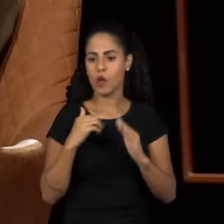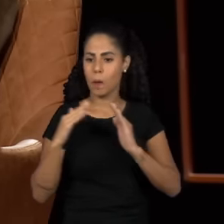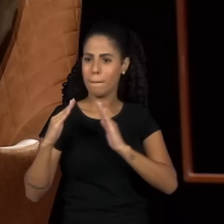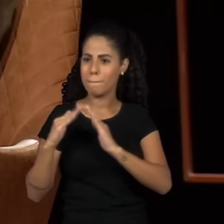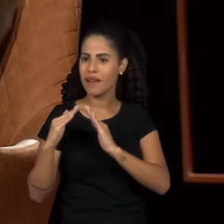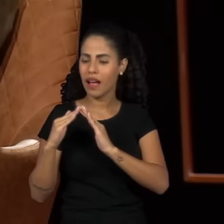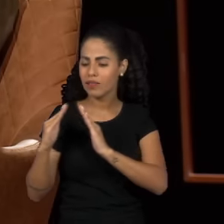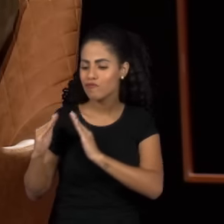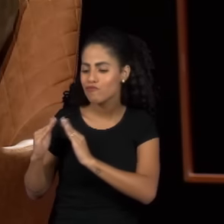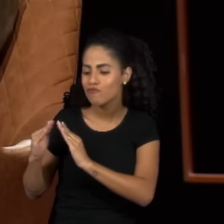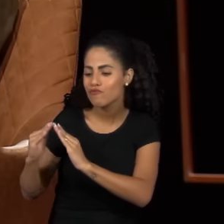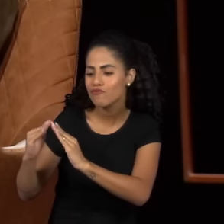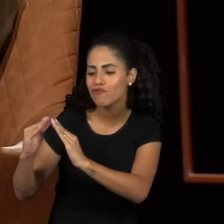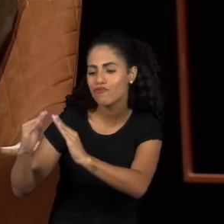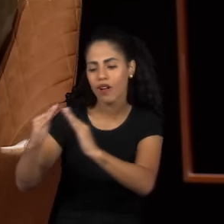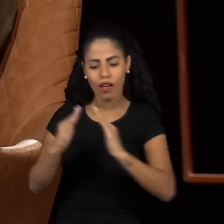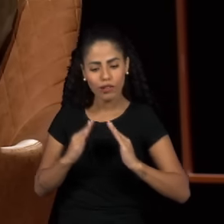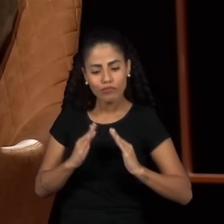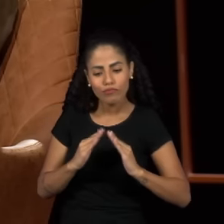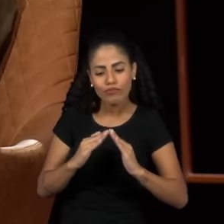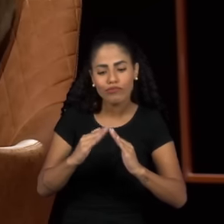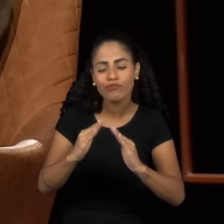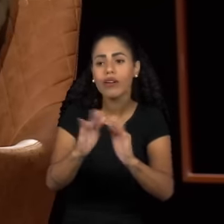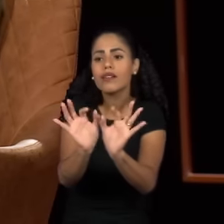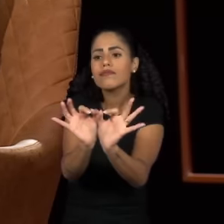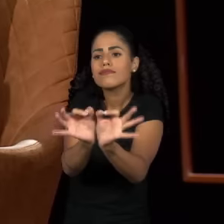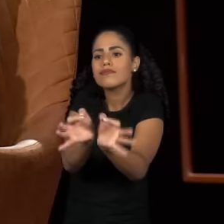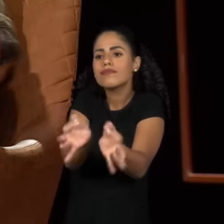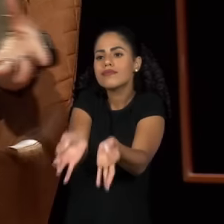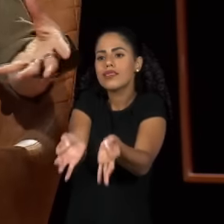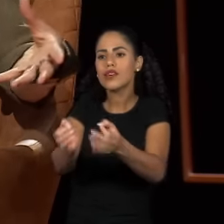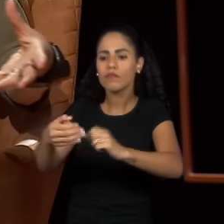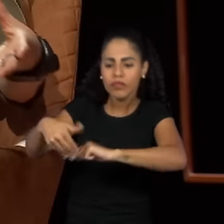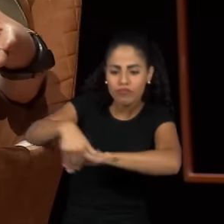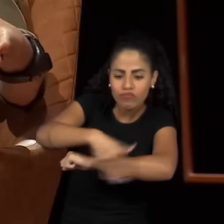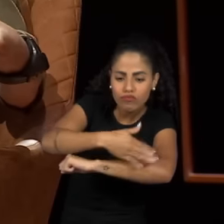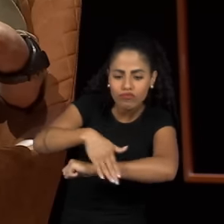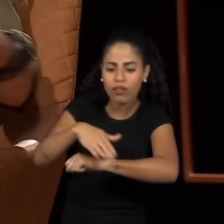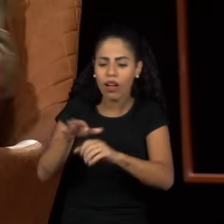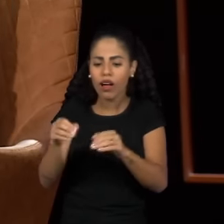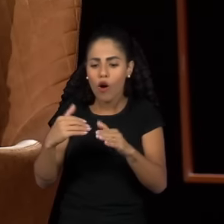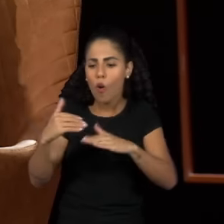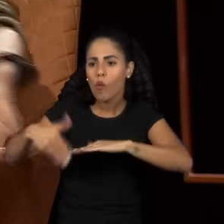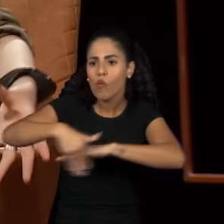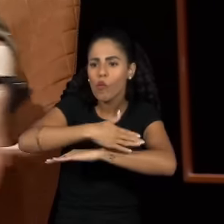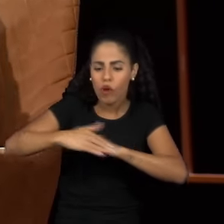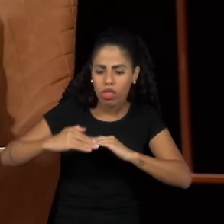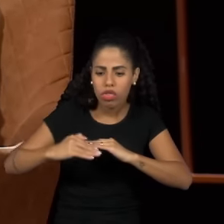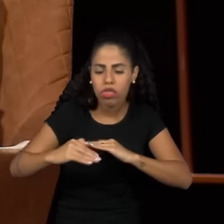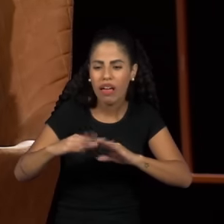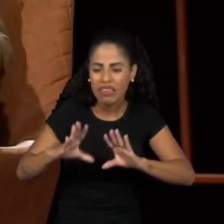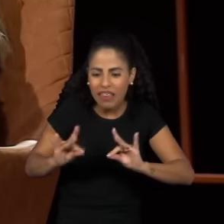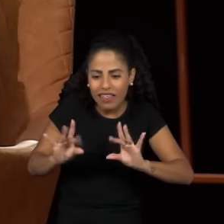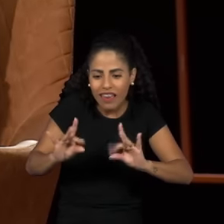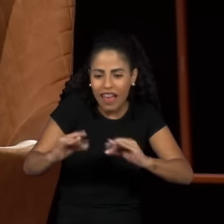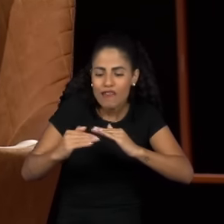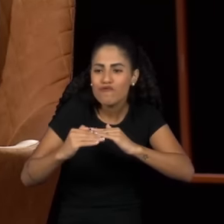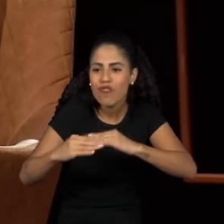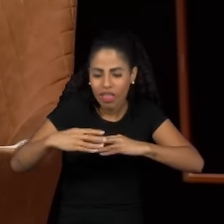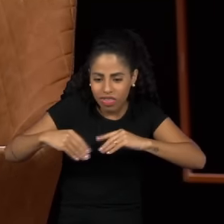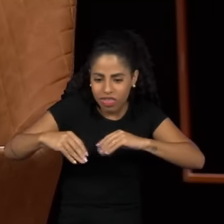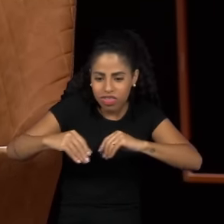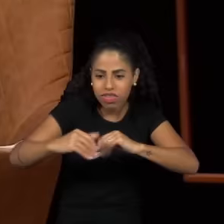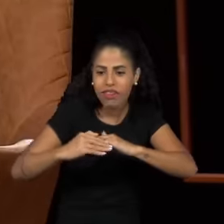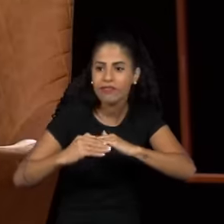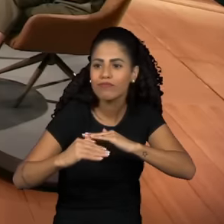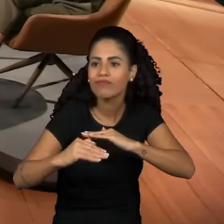vila. Uhum. Então, não tinha nem paralelepípedo ainda na minha vila. Era barro, era terra. Então, eu